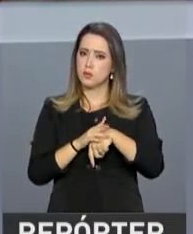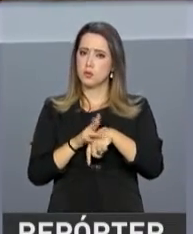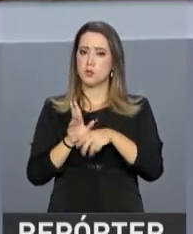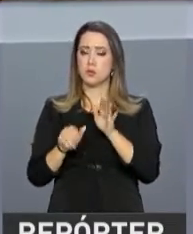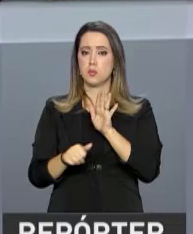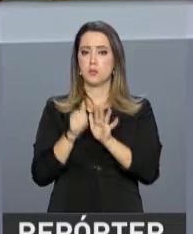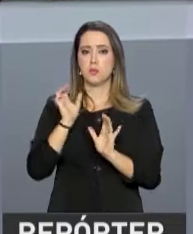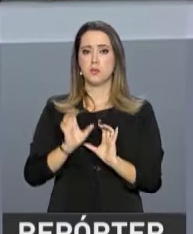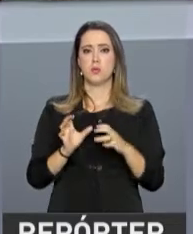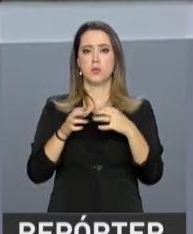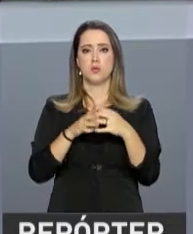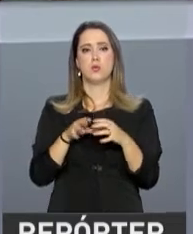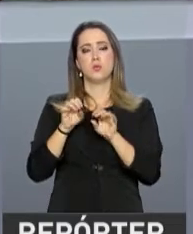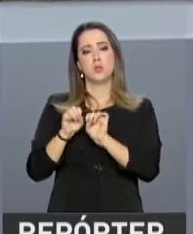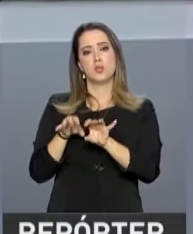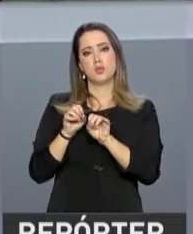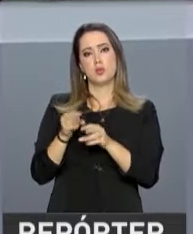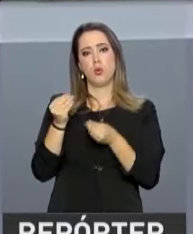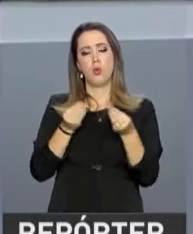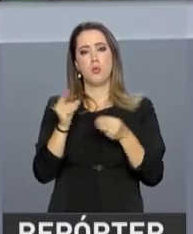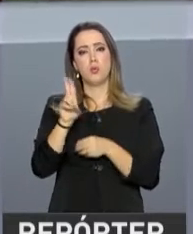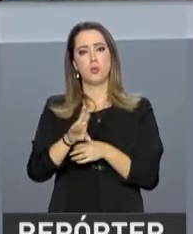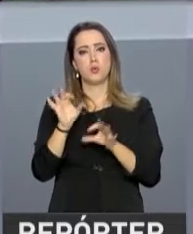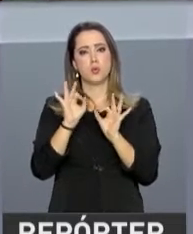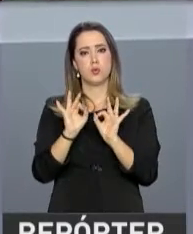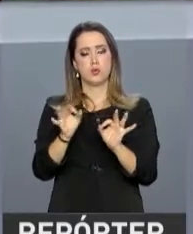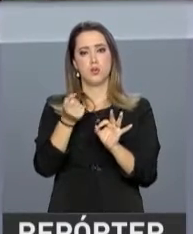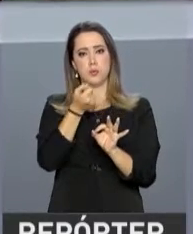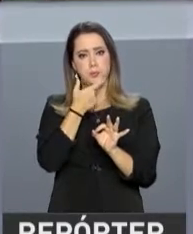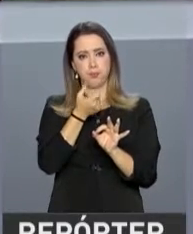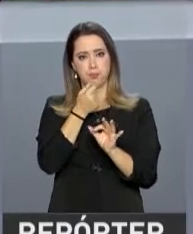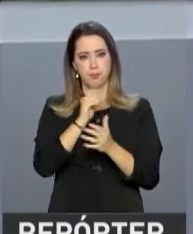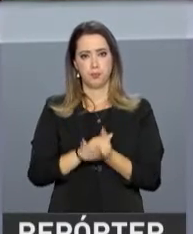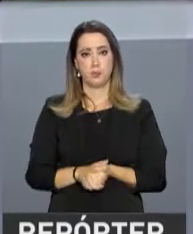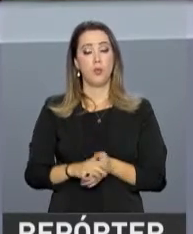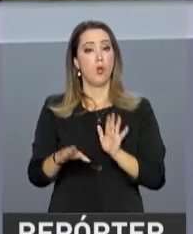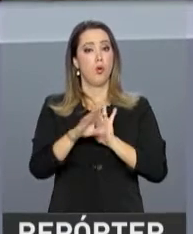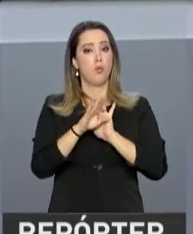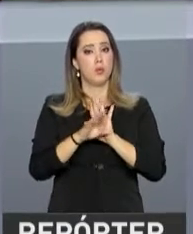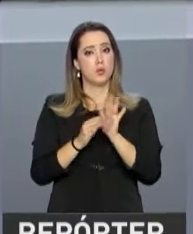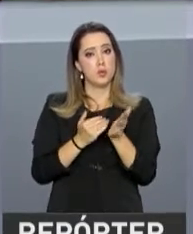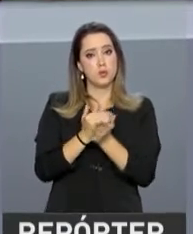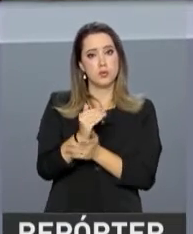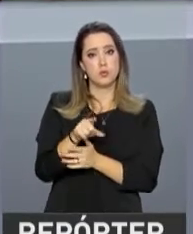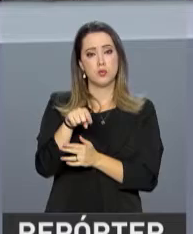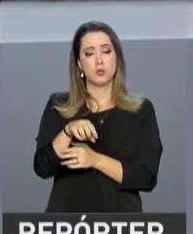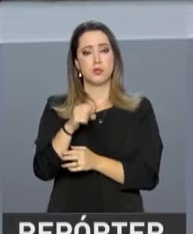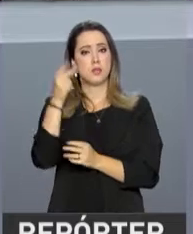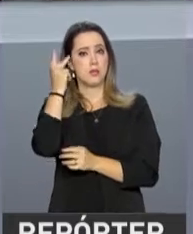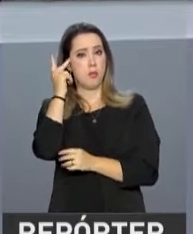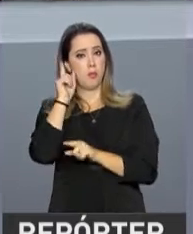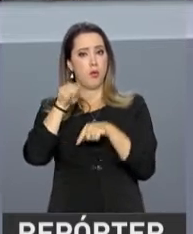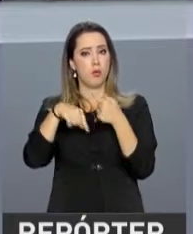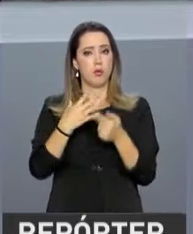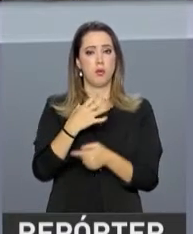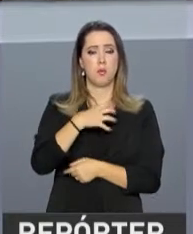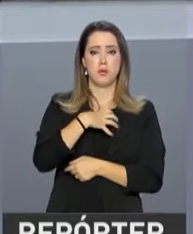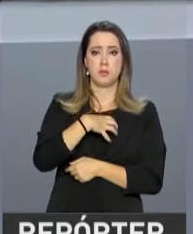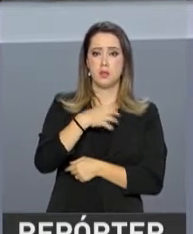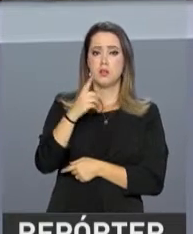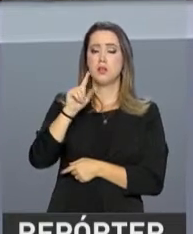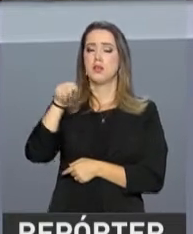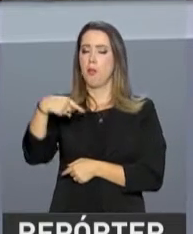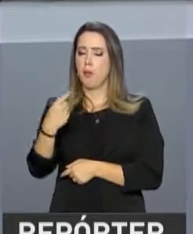serão os primeiros a receber orientação sobre o uso racional dos remédios o projeto piloto começa por são paulo bahia e distrito